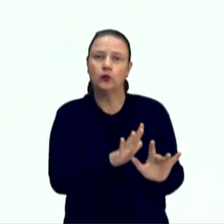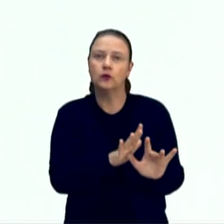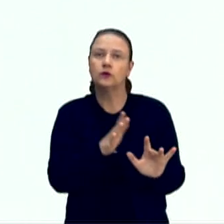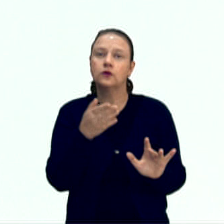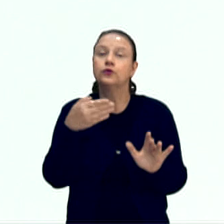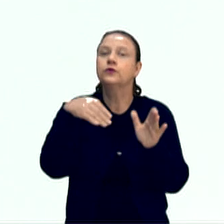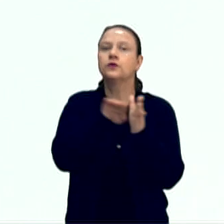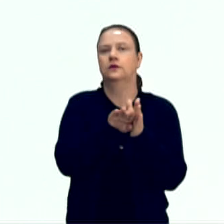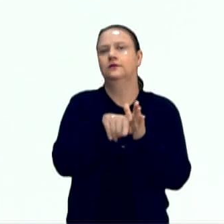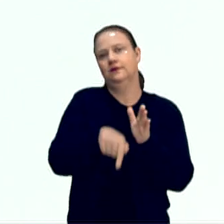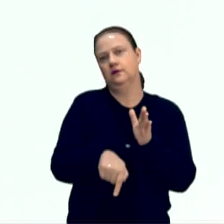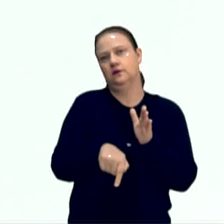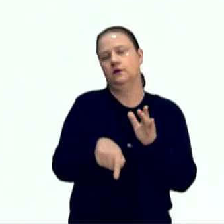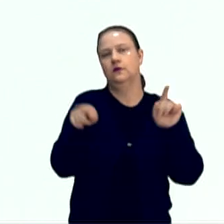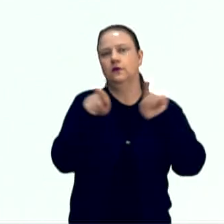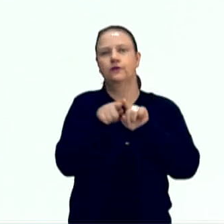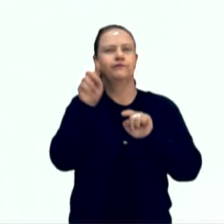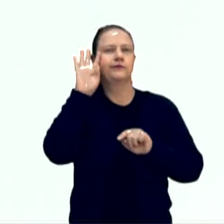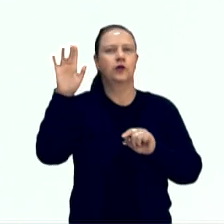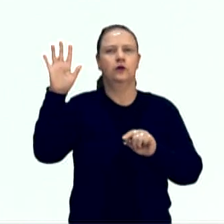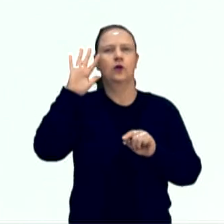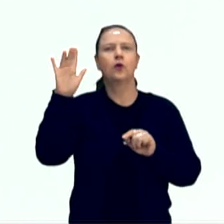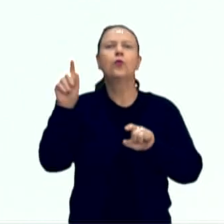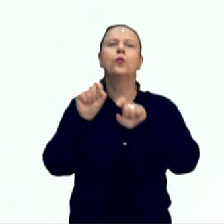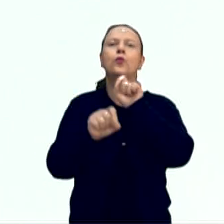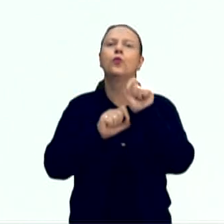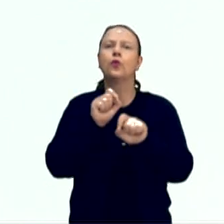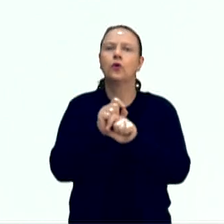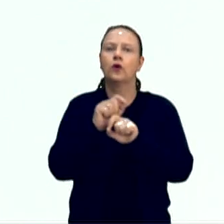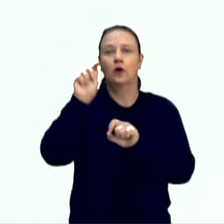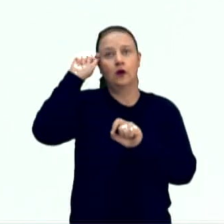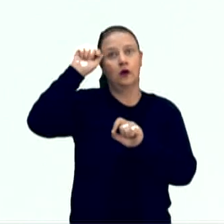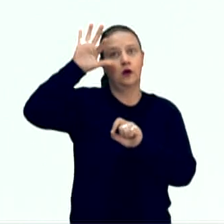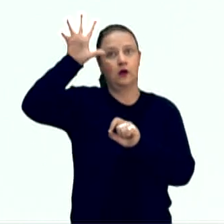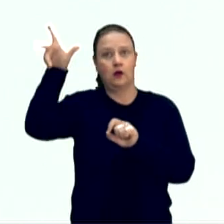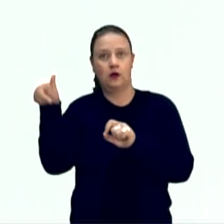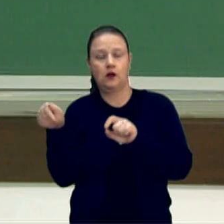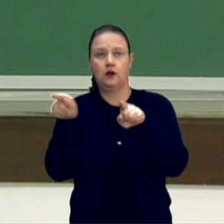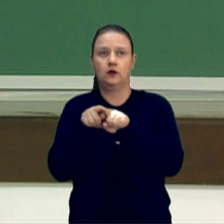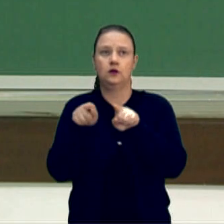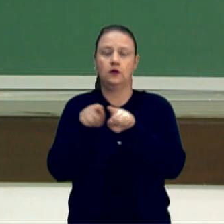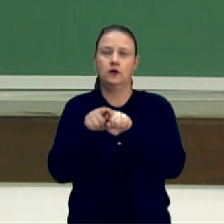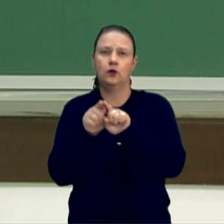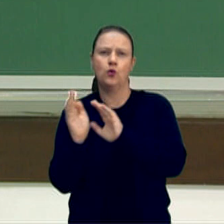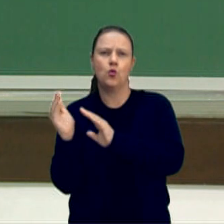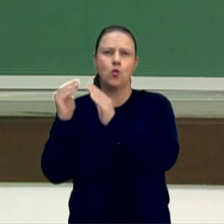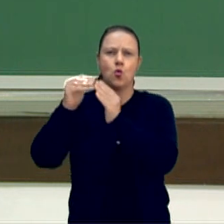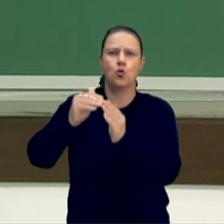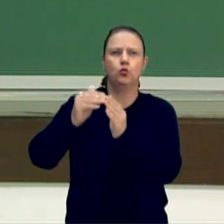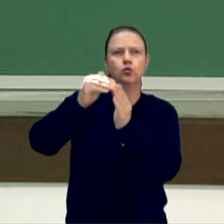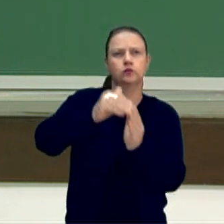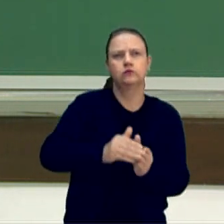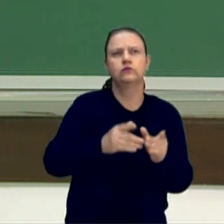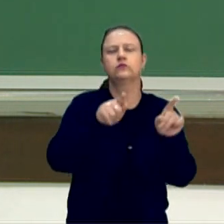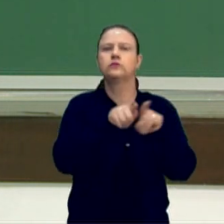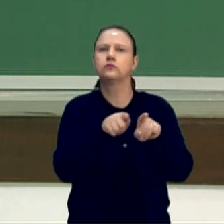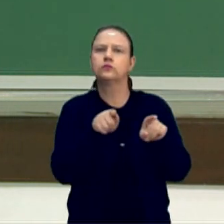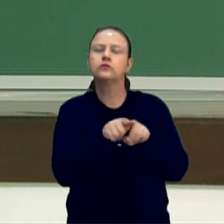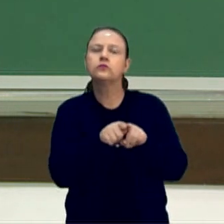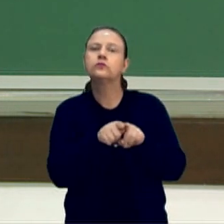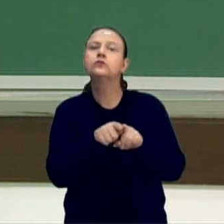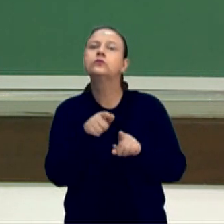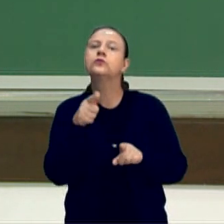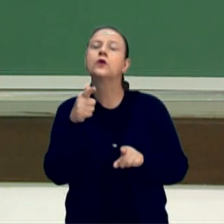continente. Ora, na teoria, tanto vieram aí da região da África, passando pelo Estreito de Bering, como também eles